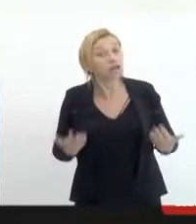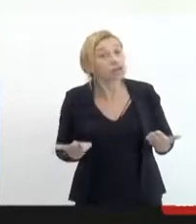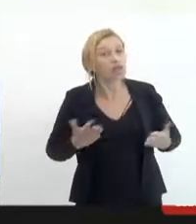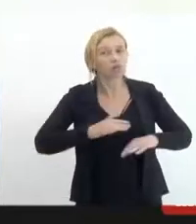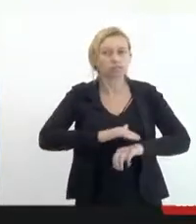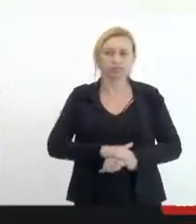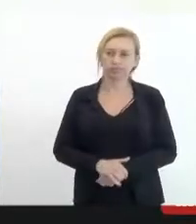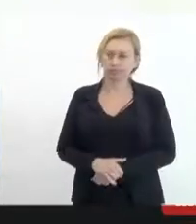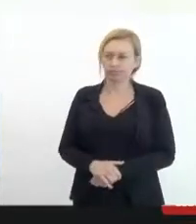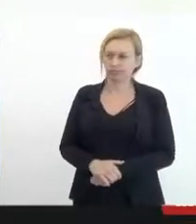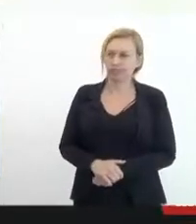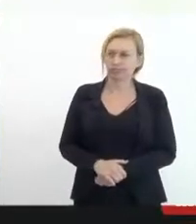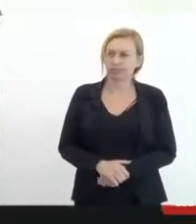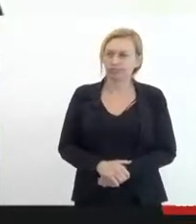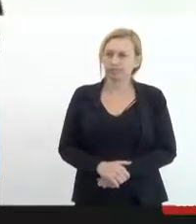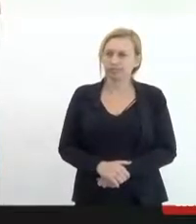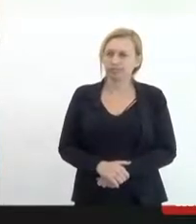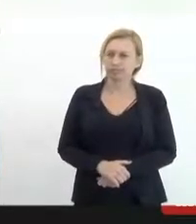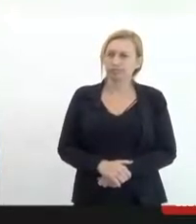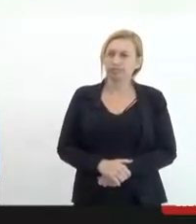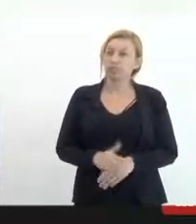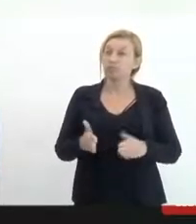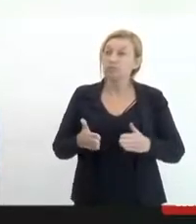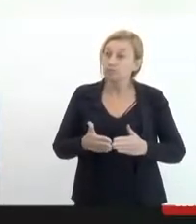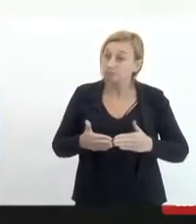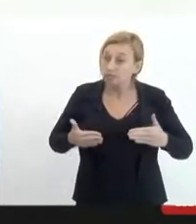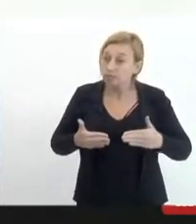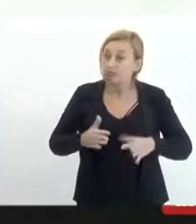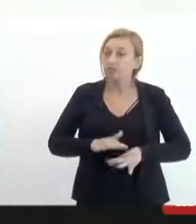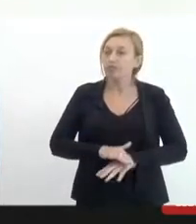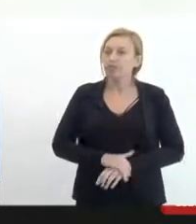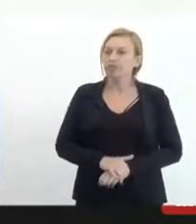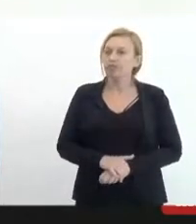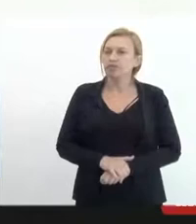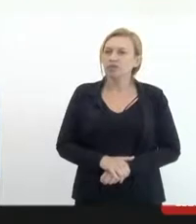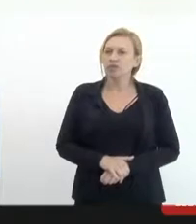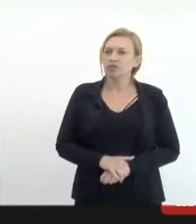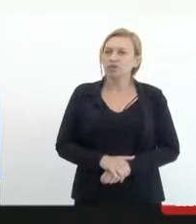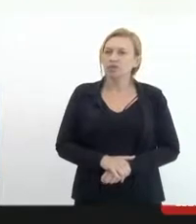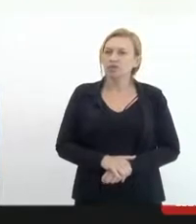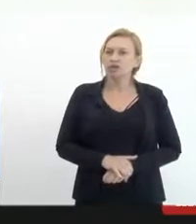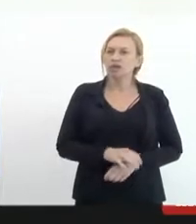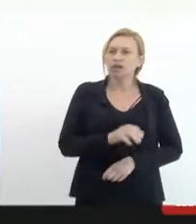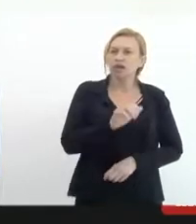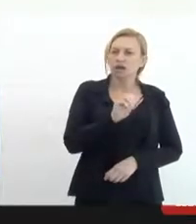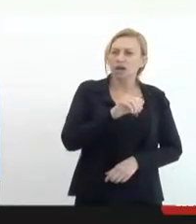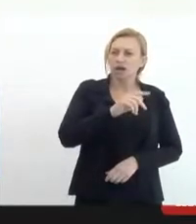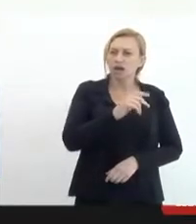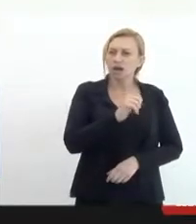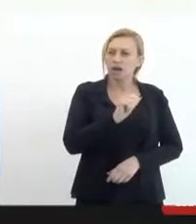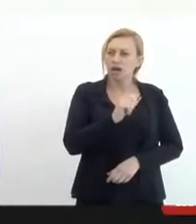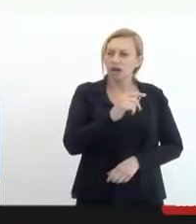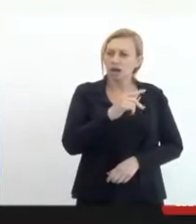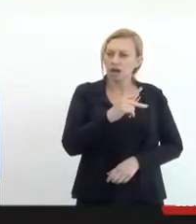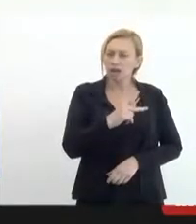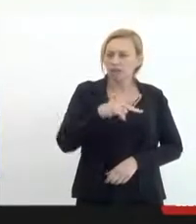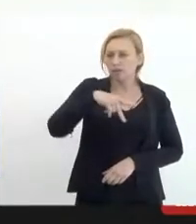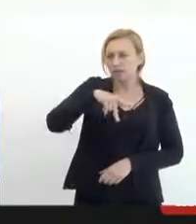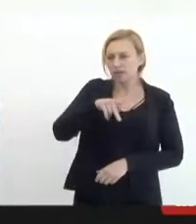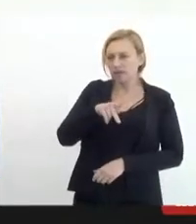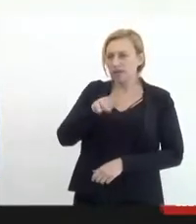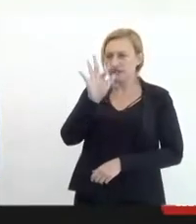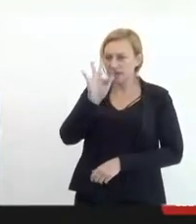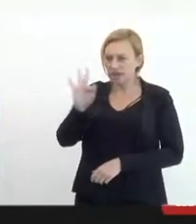eu, com a licença, tanto do MP federal, do MP